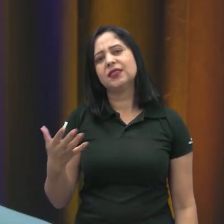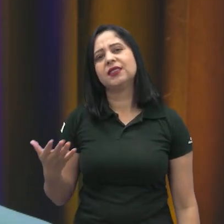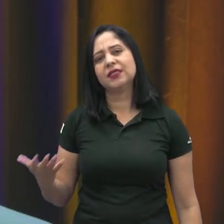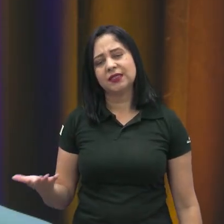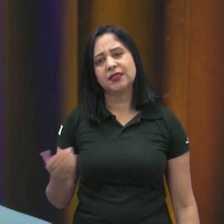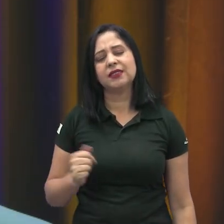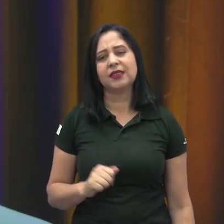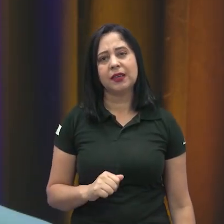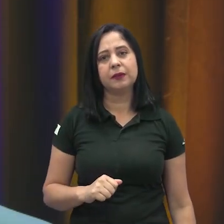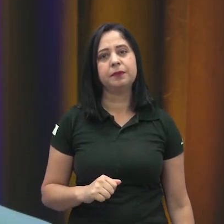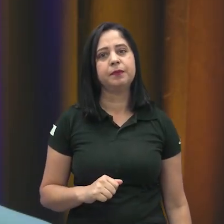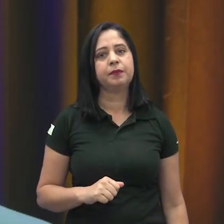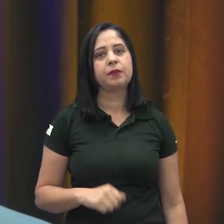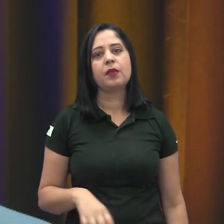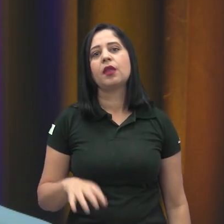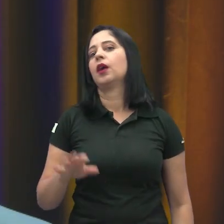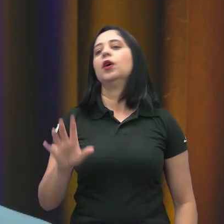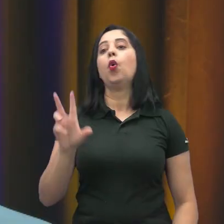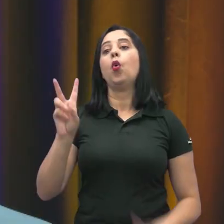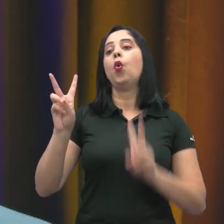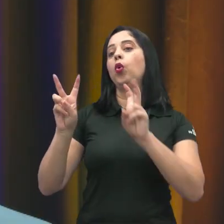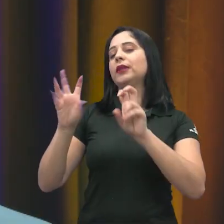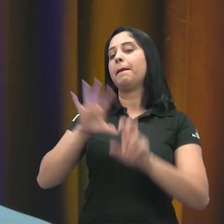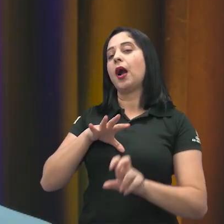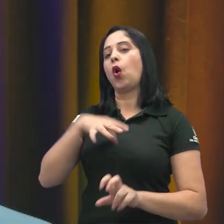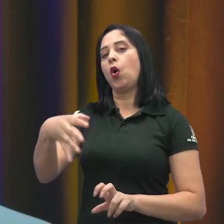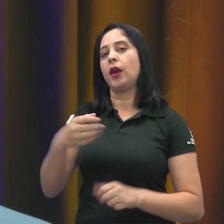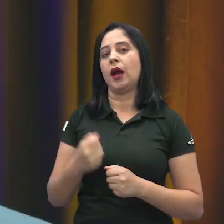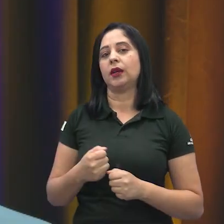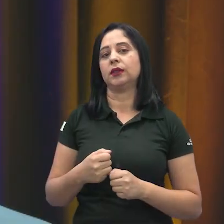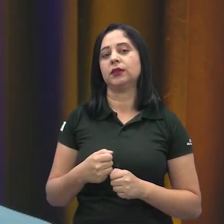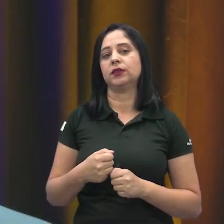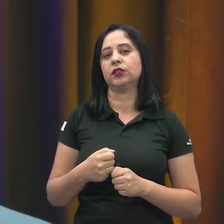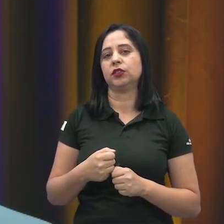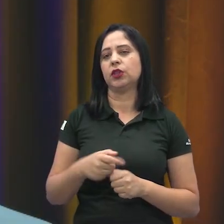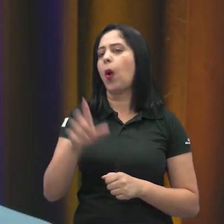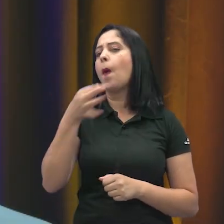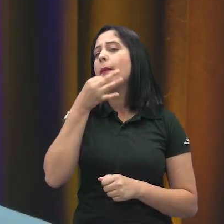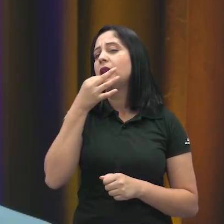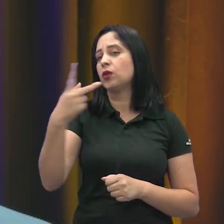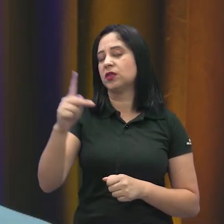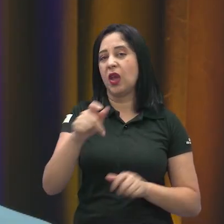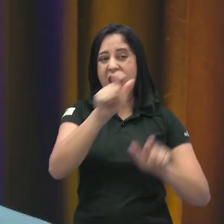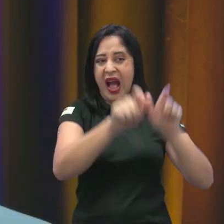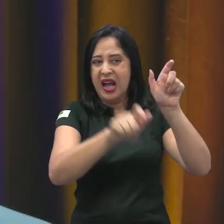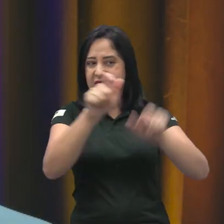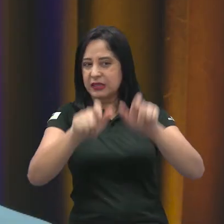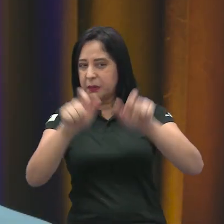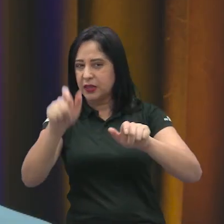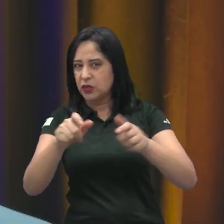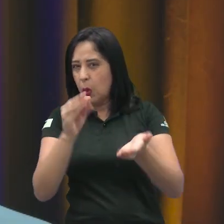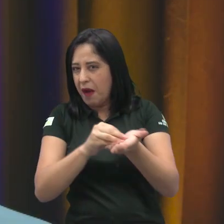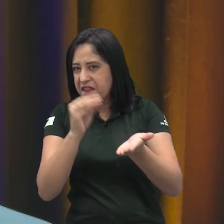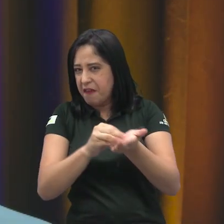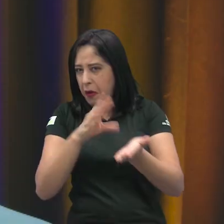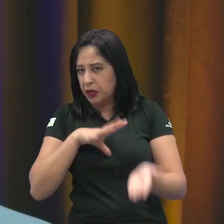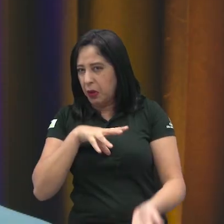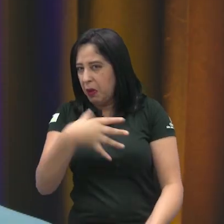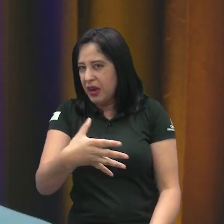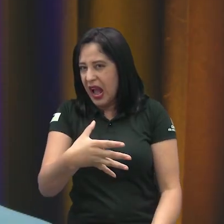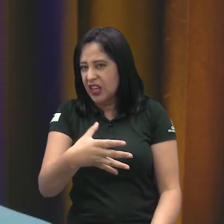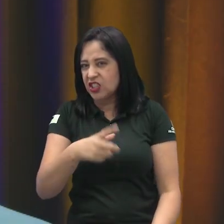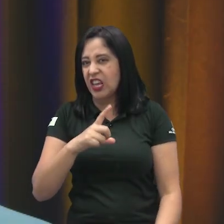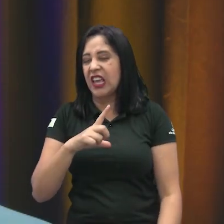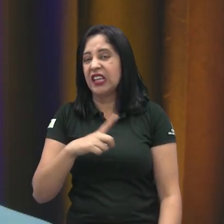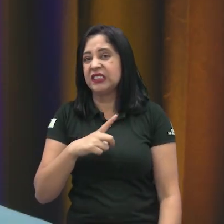sobre determinado assunto. Quando a gente fala de coragem, você acha que muita gente está deixando de dar o seu passo por falta de coragem? Porque